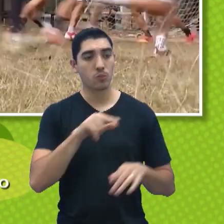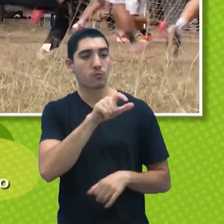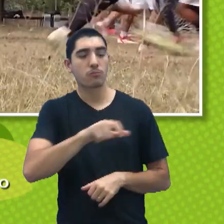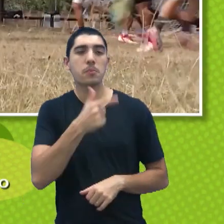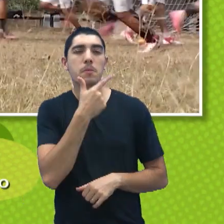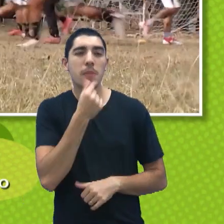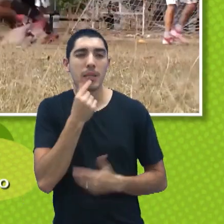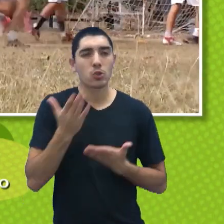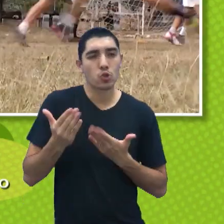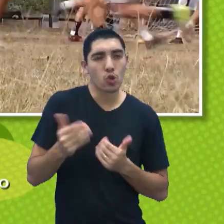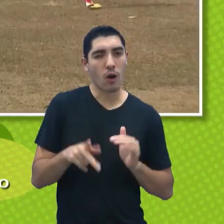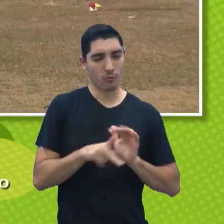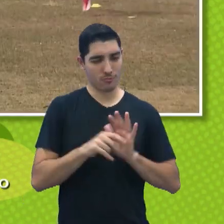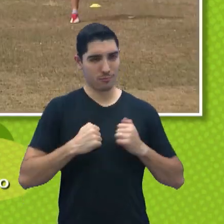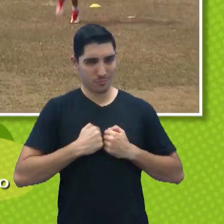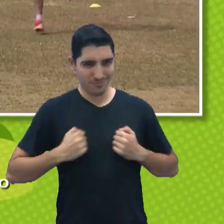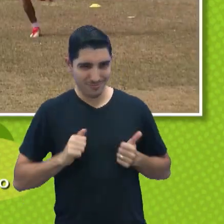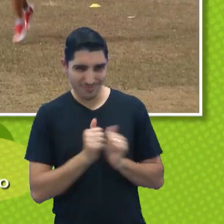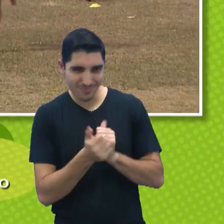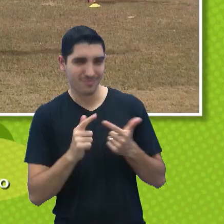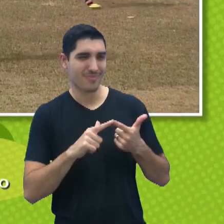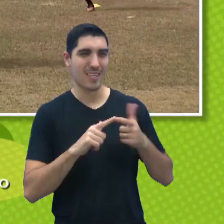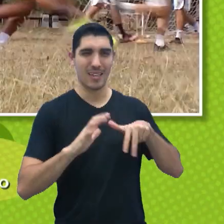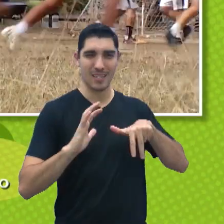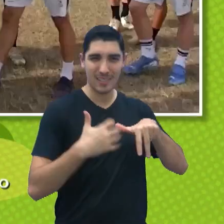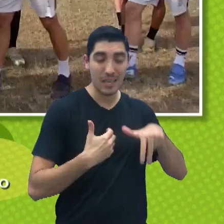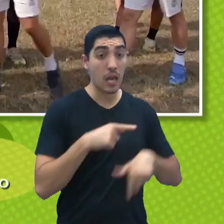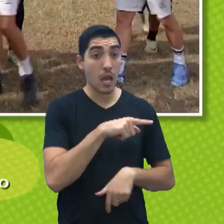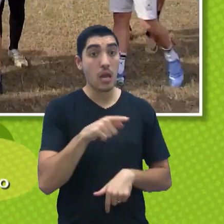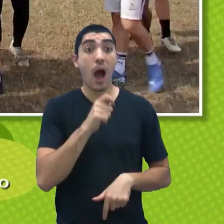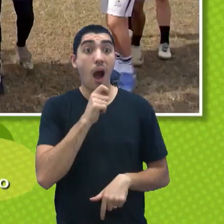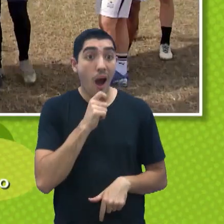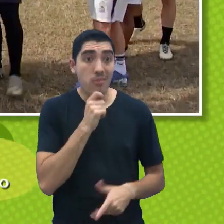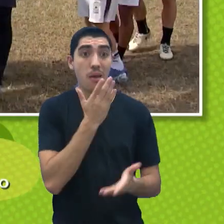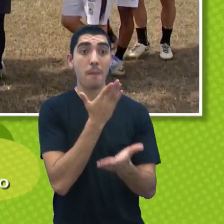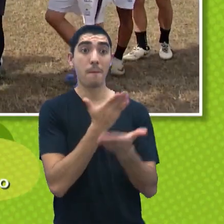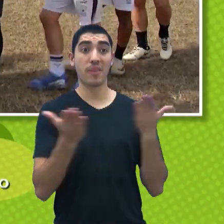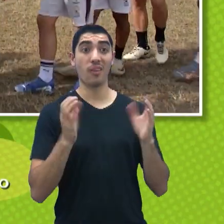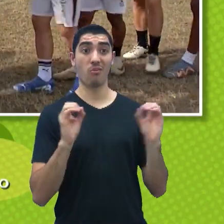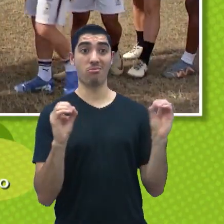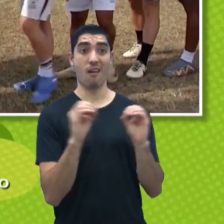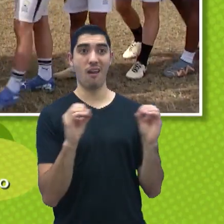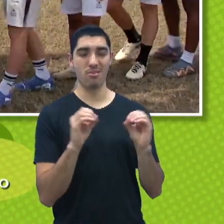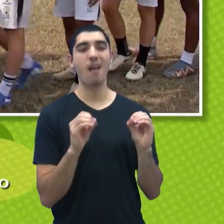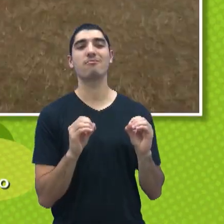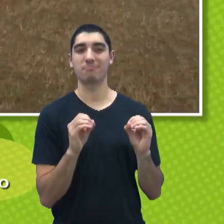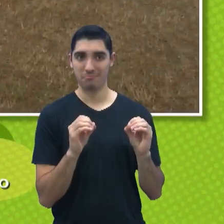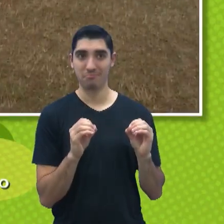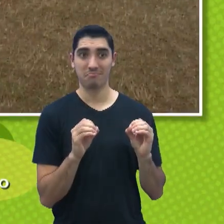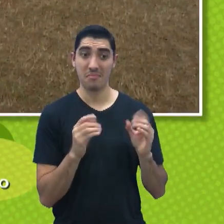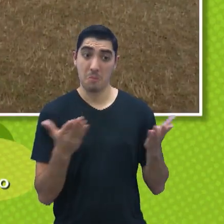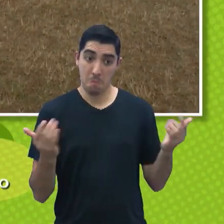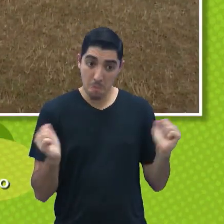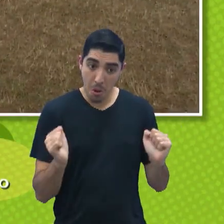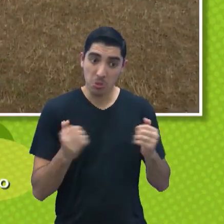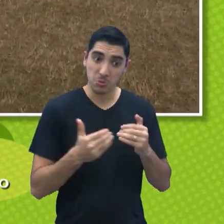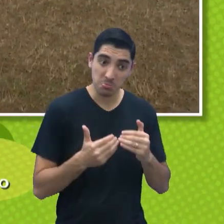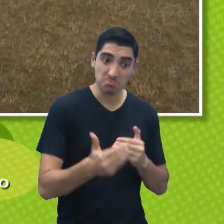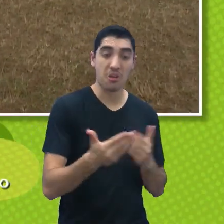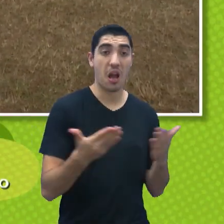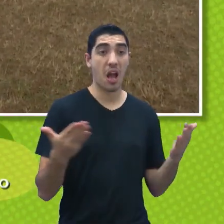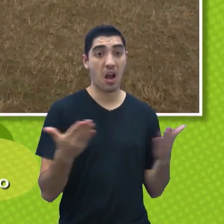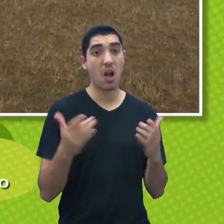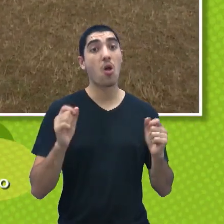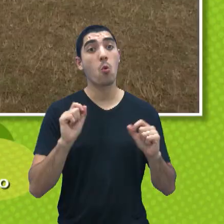Cidadão, do Joseense, eles que estão invictos dentro dessa competição e podem colocar o Vale do Paraíba